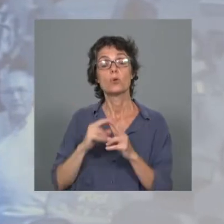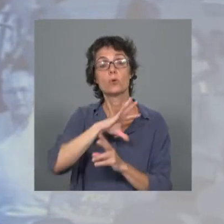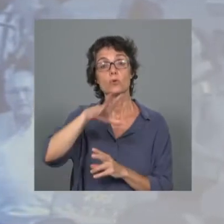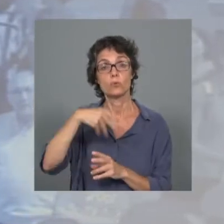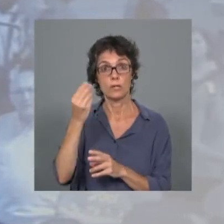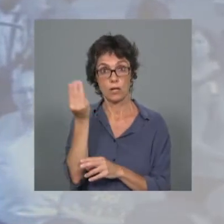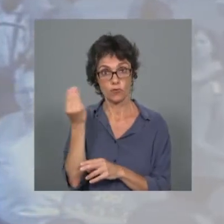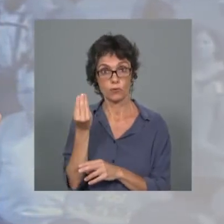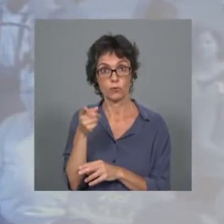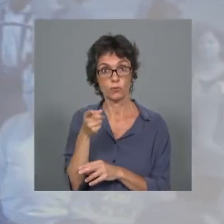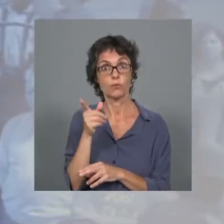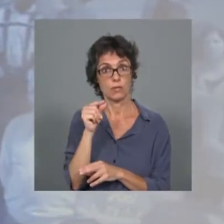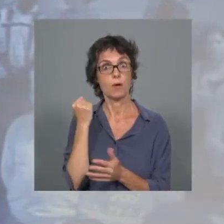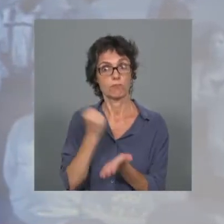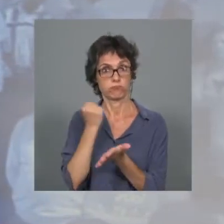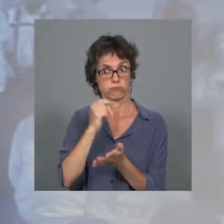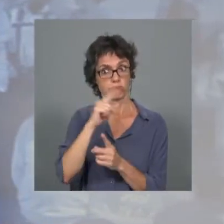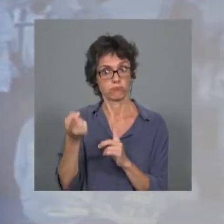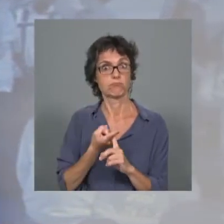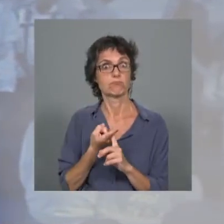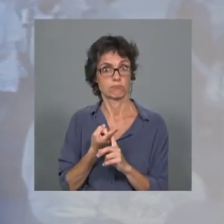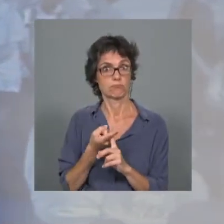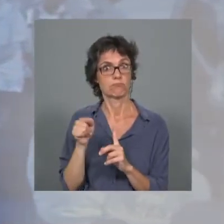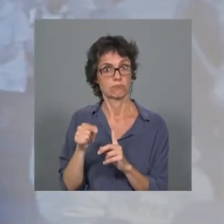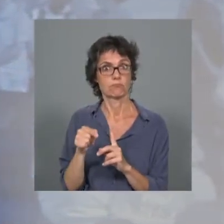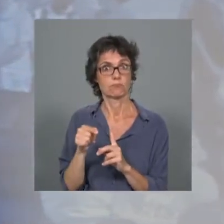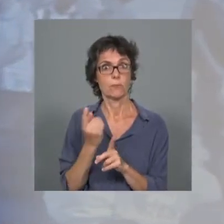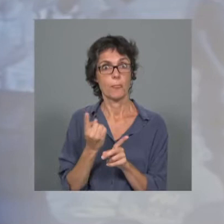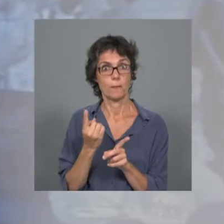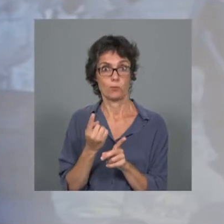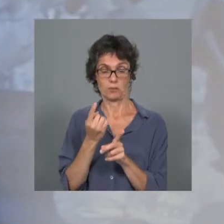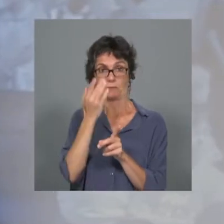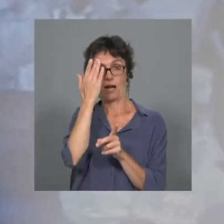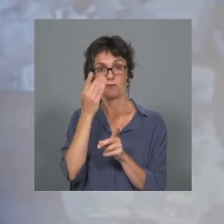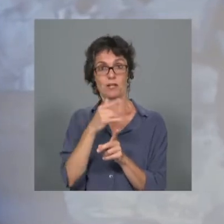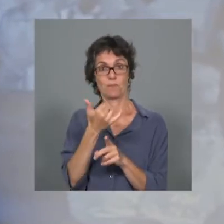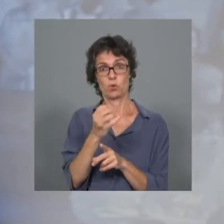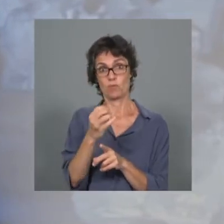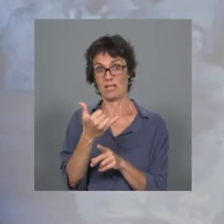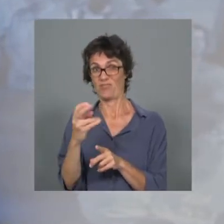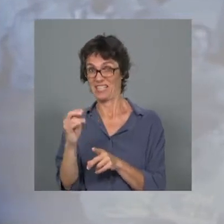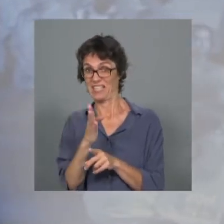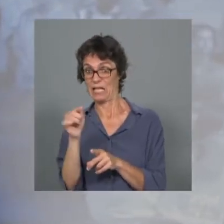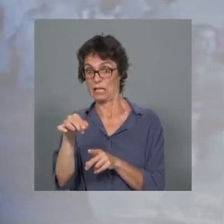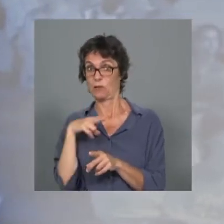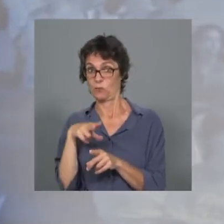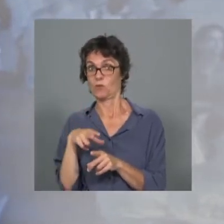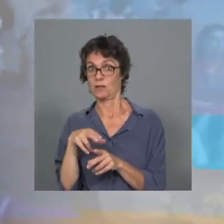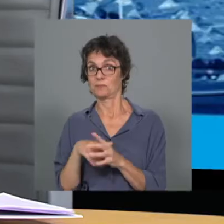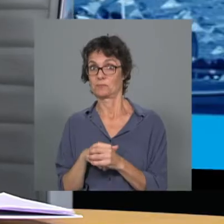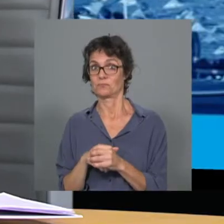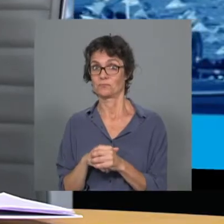ser um acontecimento que marca também este ano, porque de facto tudo aponta para 2023, aqui em Portugal.